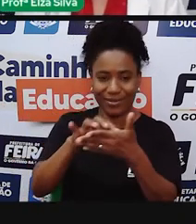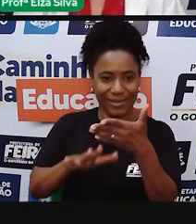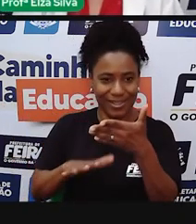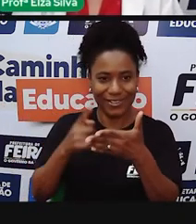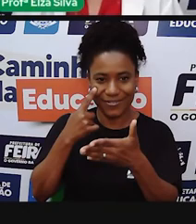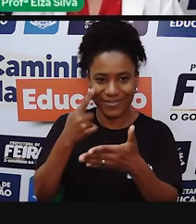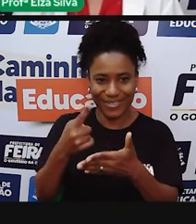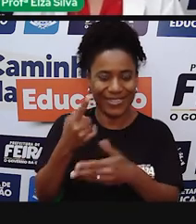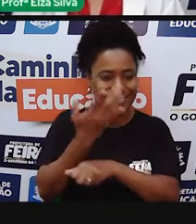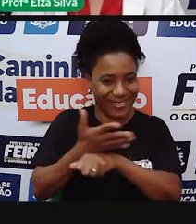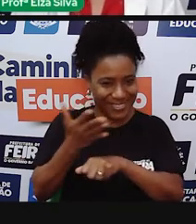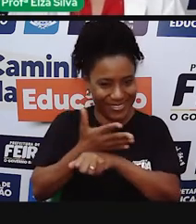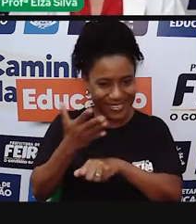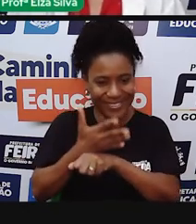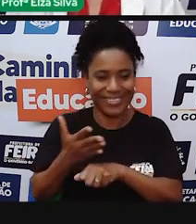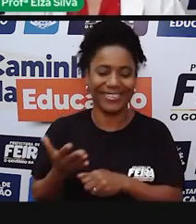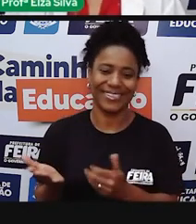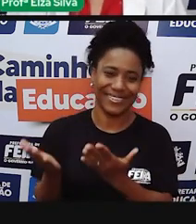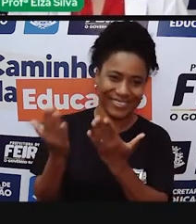Vamos praticar.